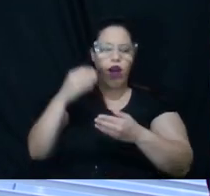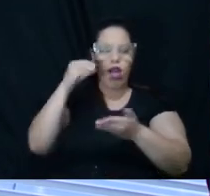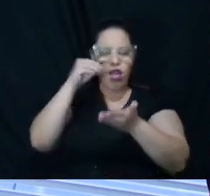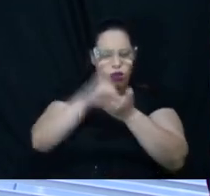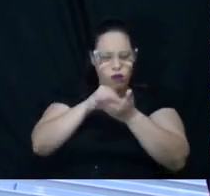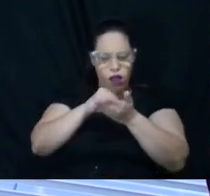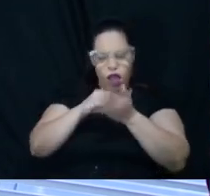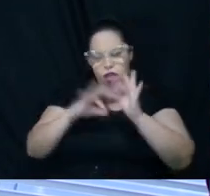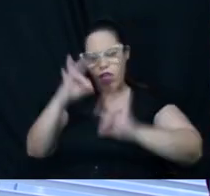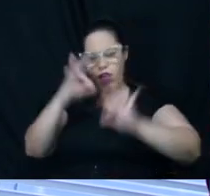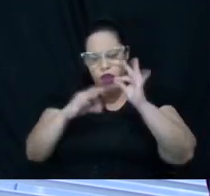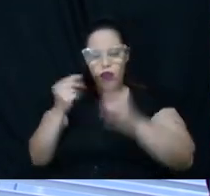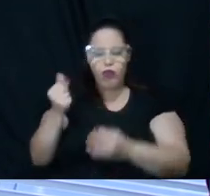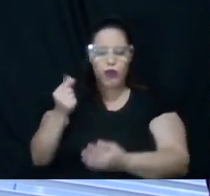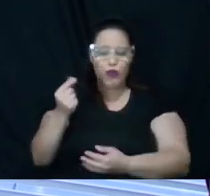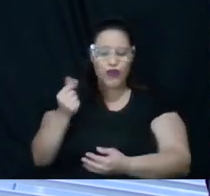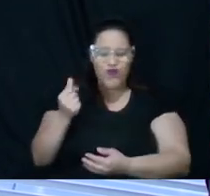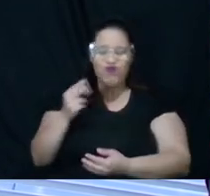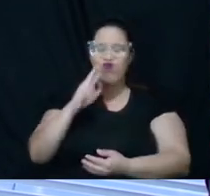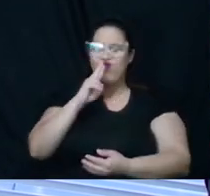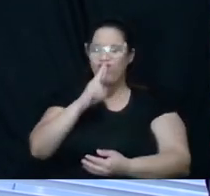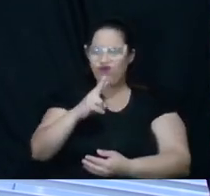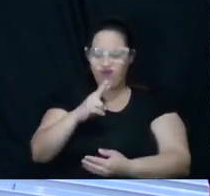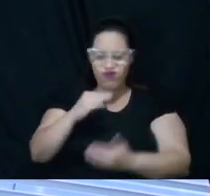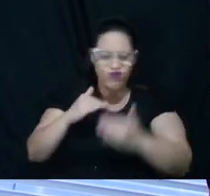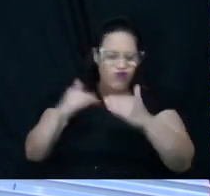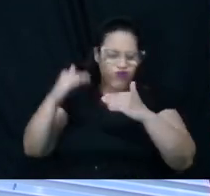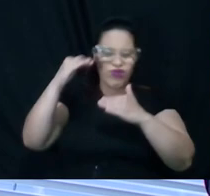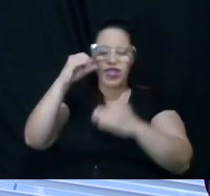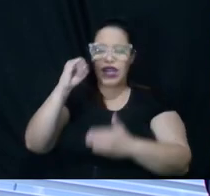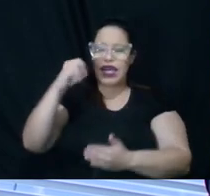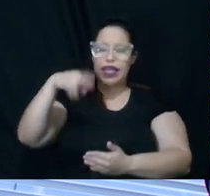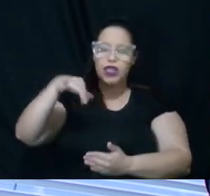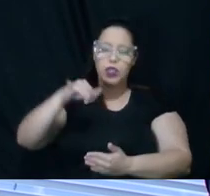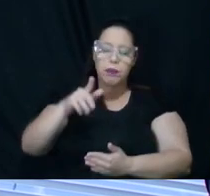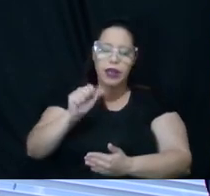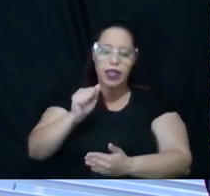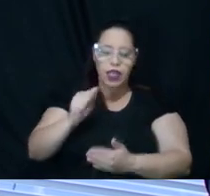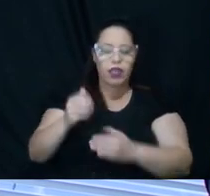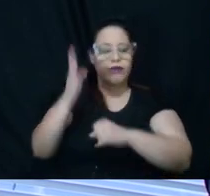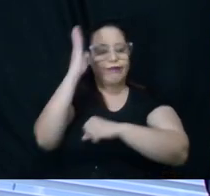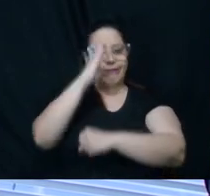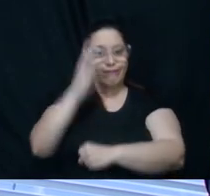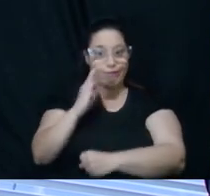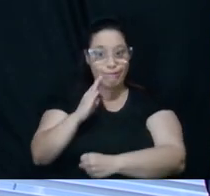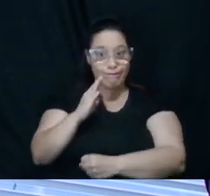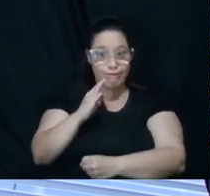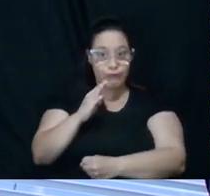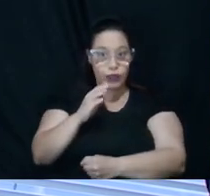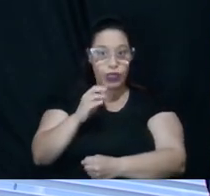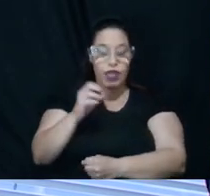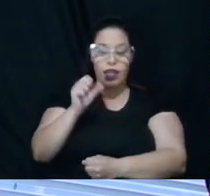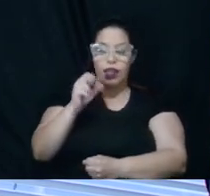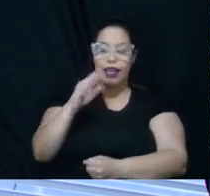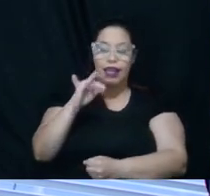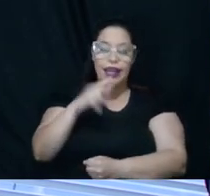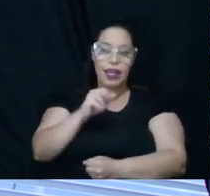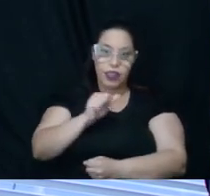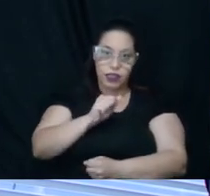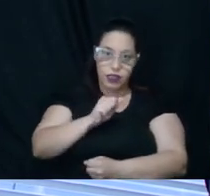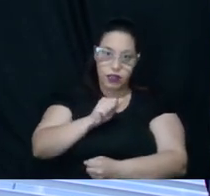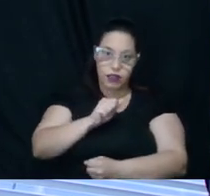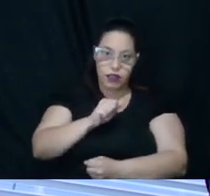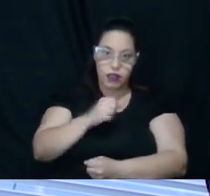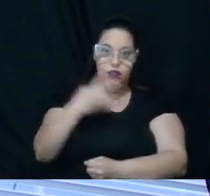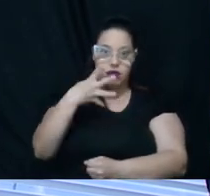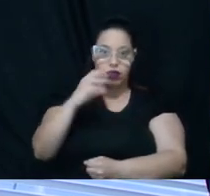grandes responsáveis pelo alto índice de inadimplência no Brasil. Segundo o Serasa Experience, cerca de